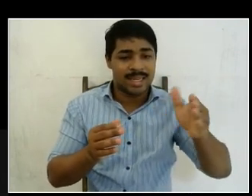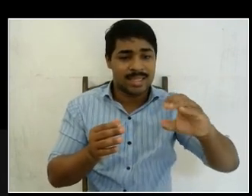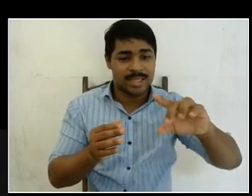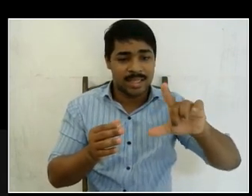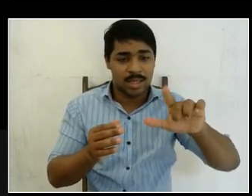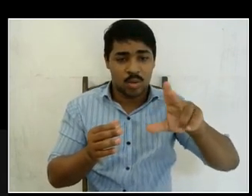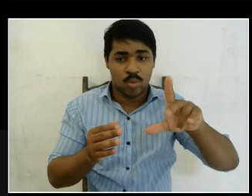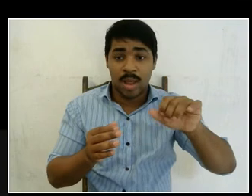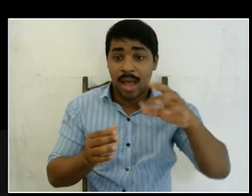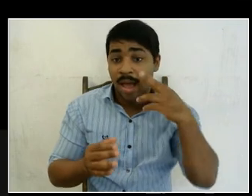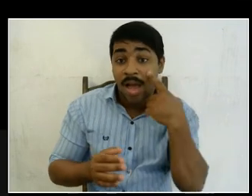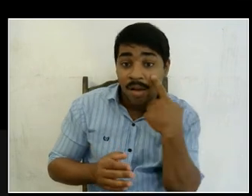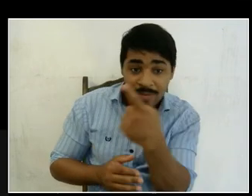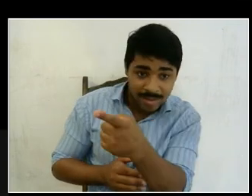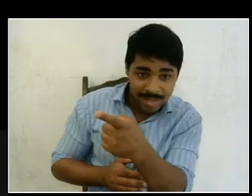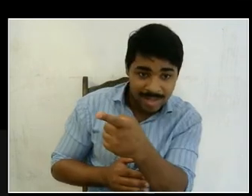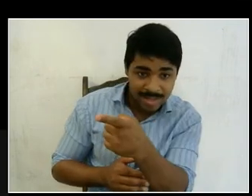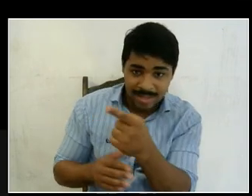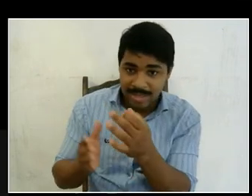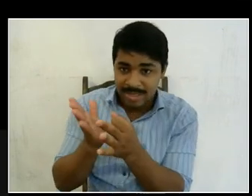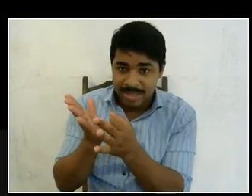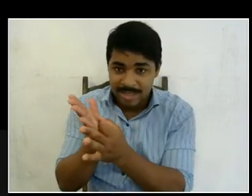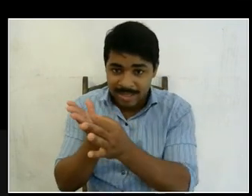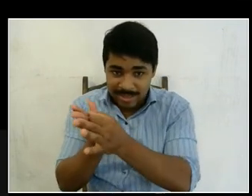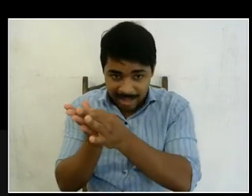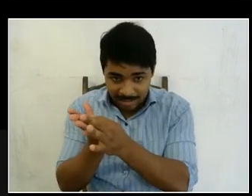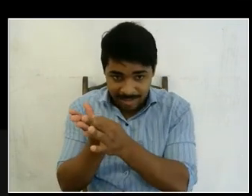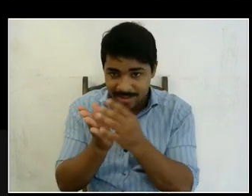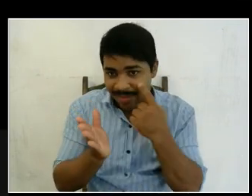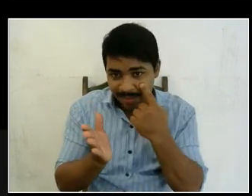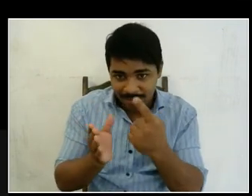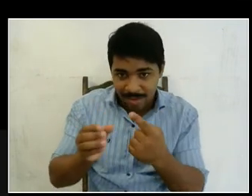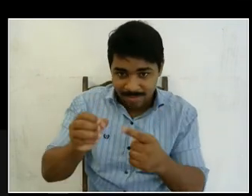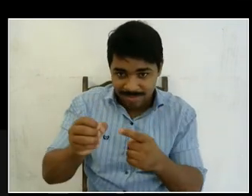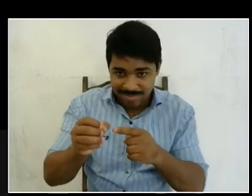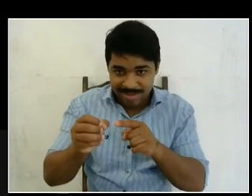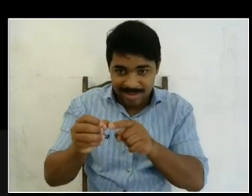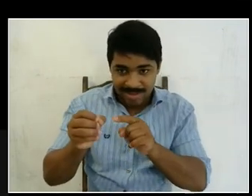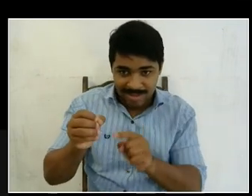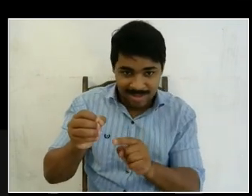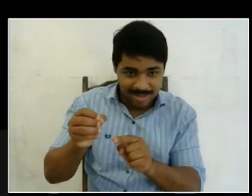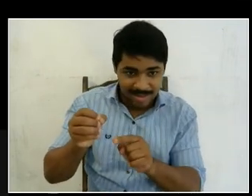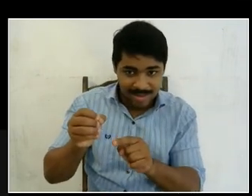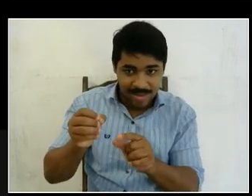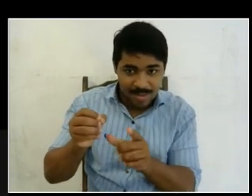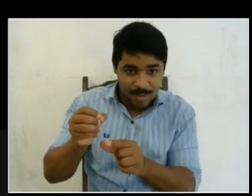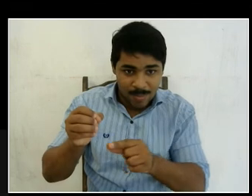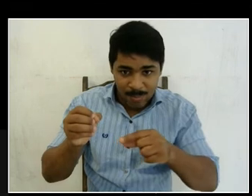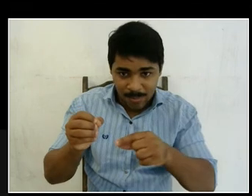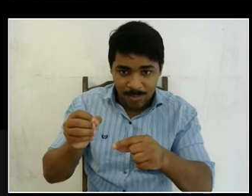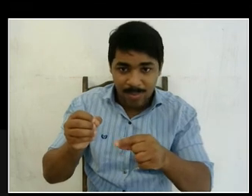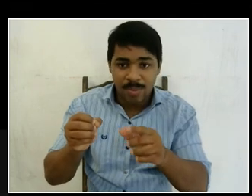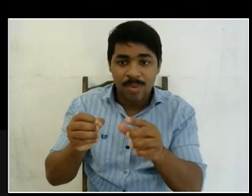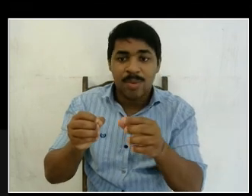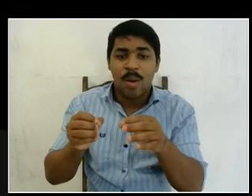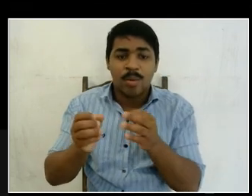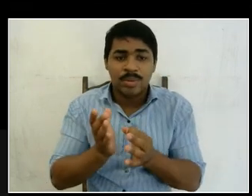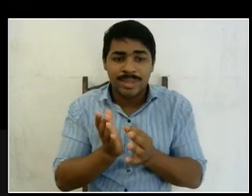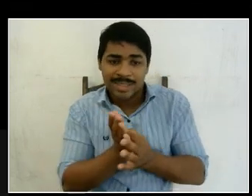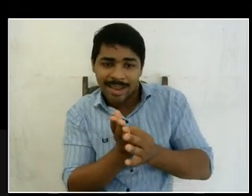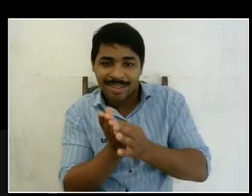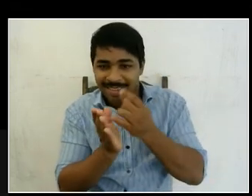célula adiposa. Temos aqui o fibroblasto, que é outro tipo de célula. Temos o macrófago, que é outro tipo de célula.